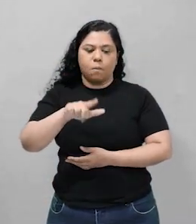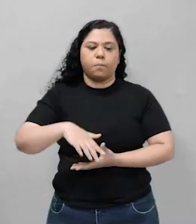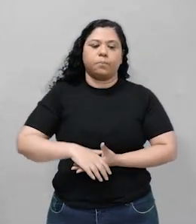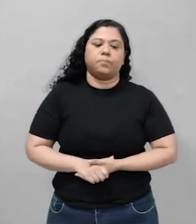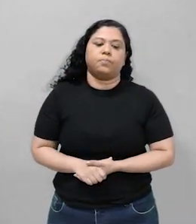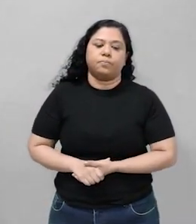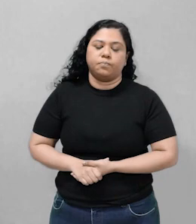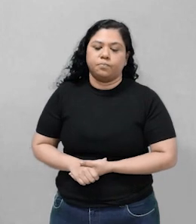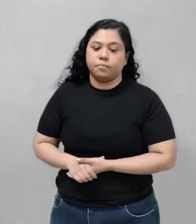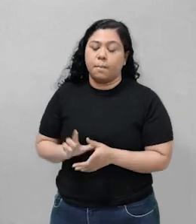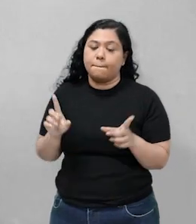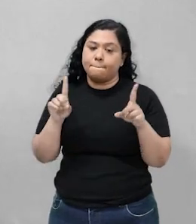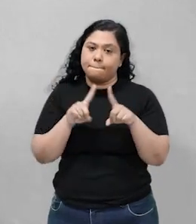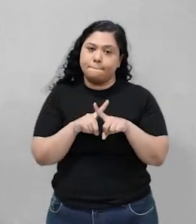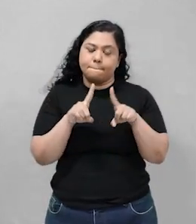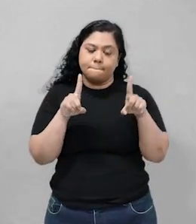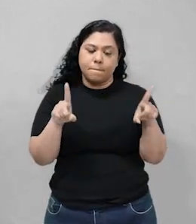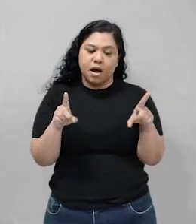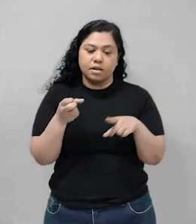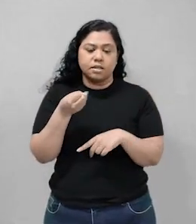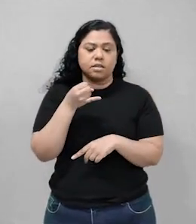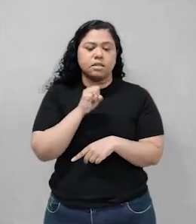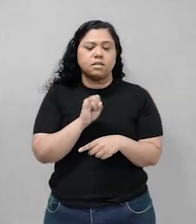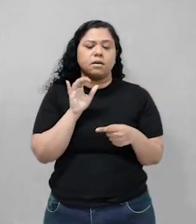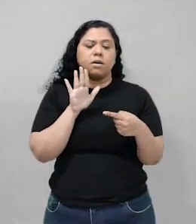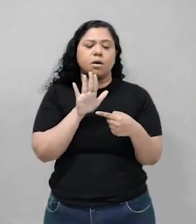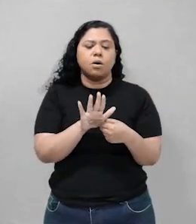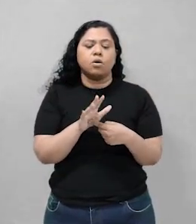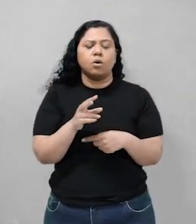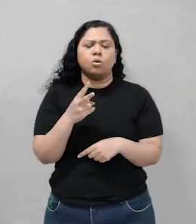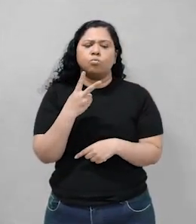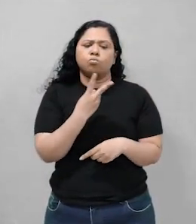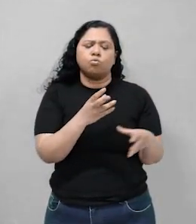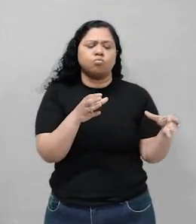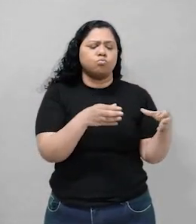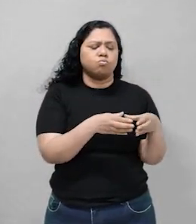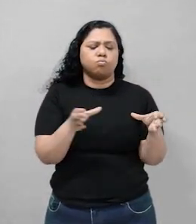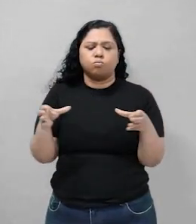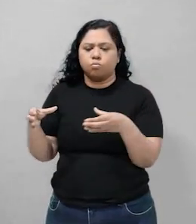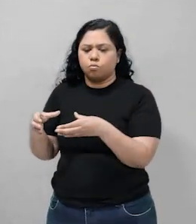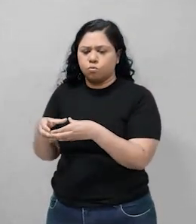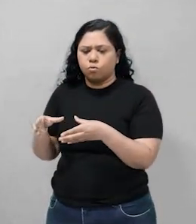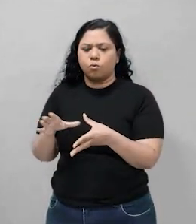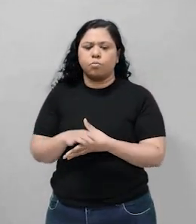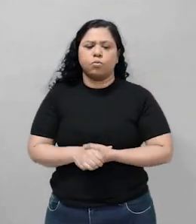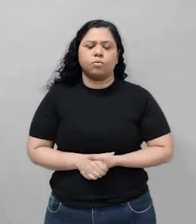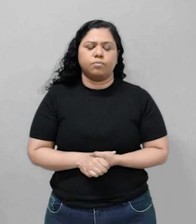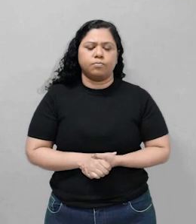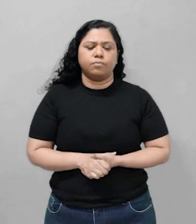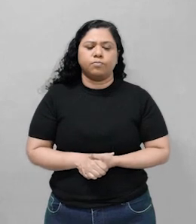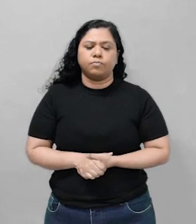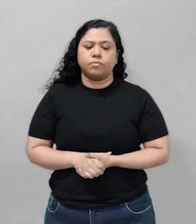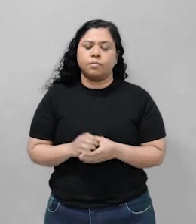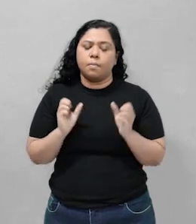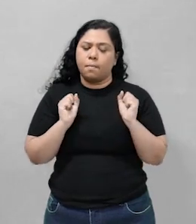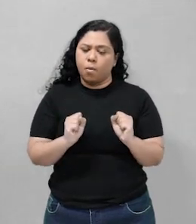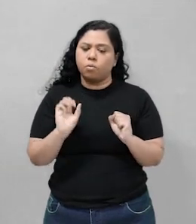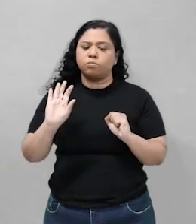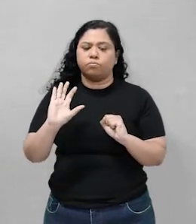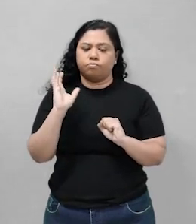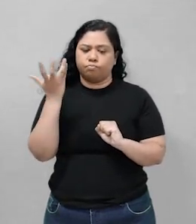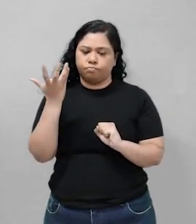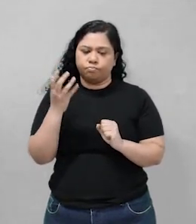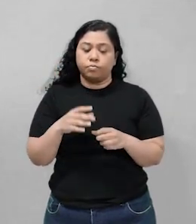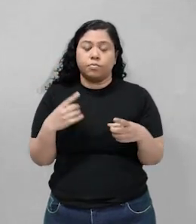bola. Mas, se aparecer 2 grupos carbonilas nas extremidades, pode acontecer. Por